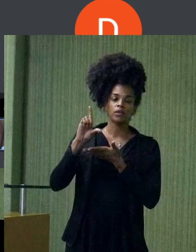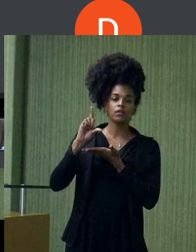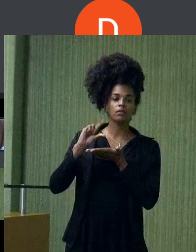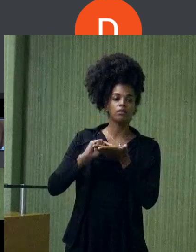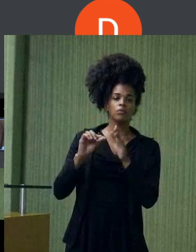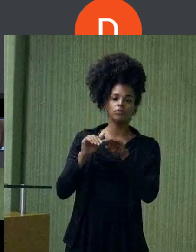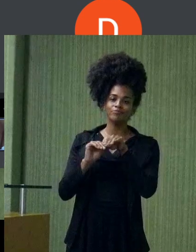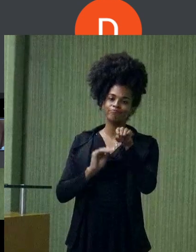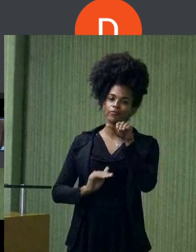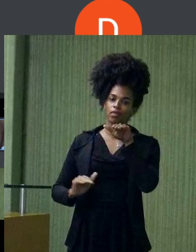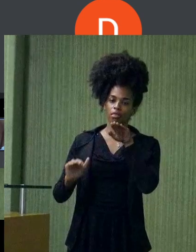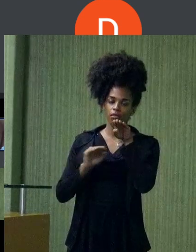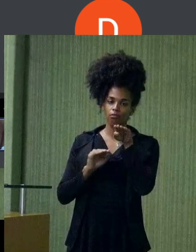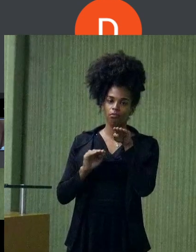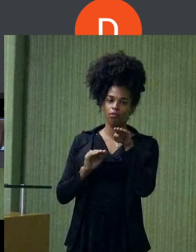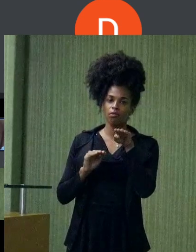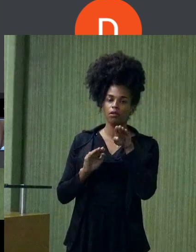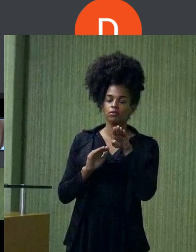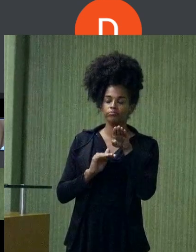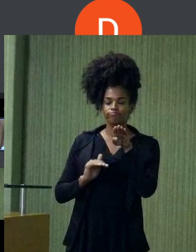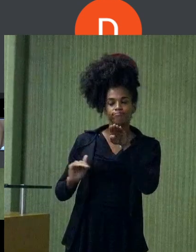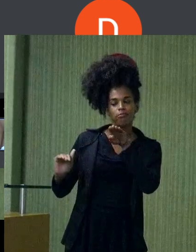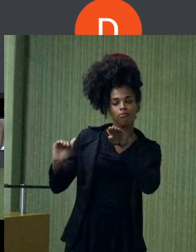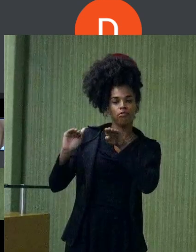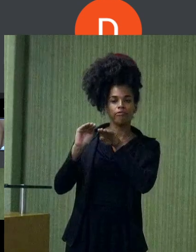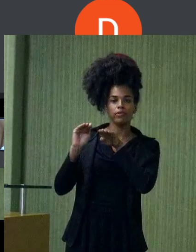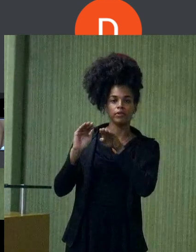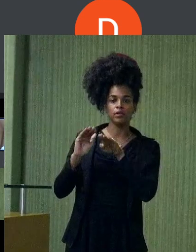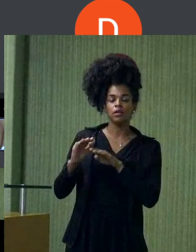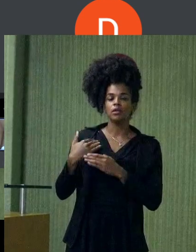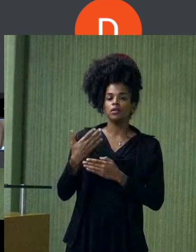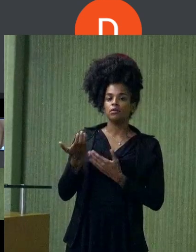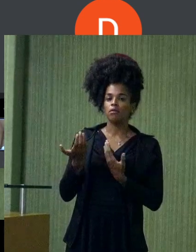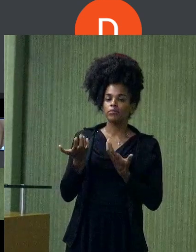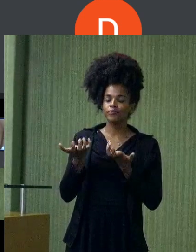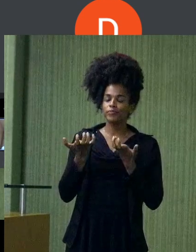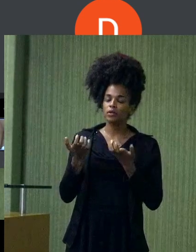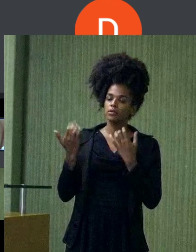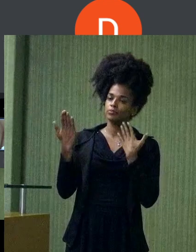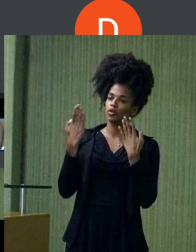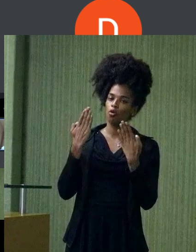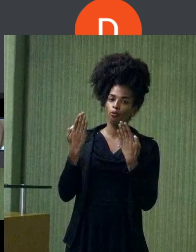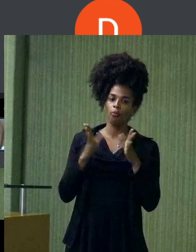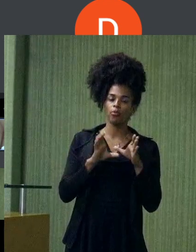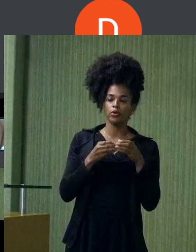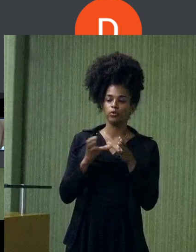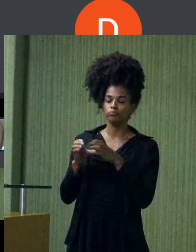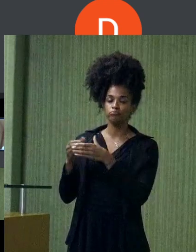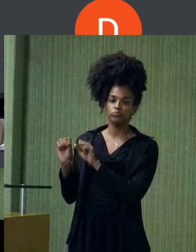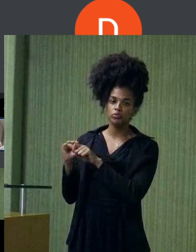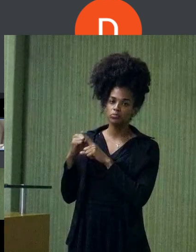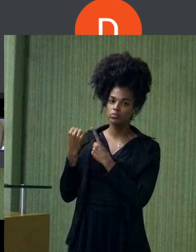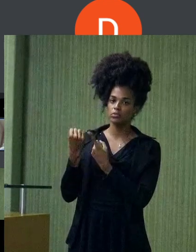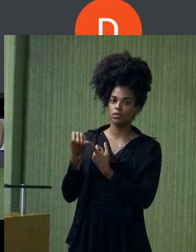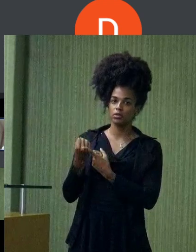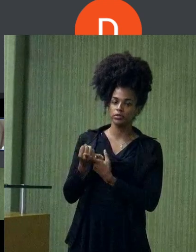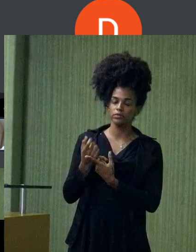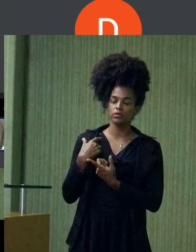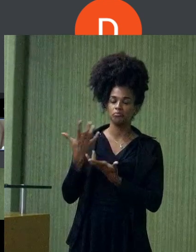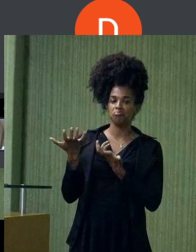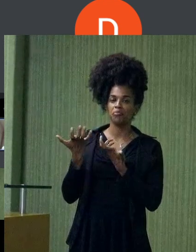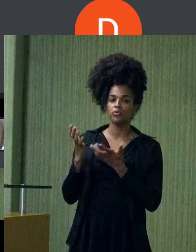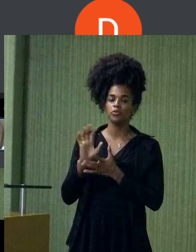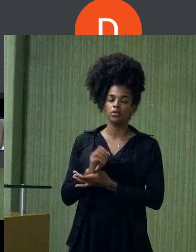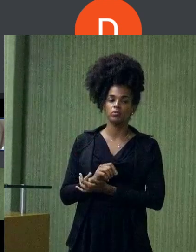por diversos eh por diversas comparações de grupos sociais de forma que a razão dos resultados